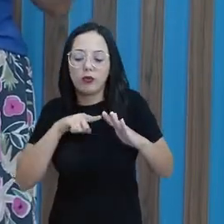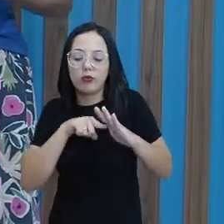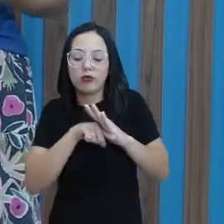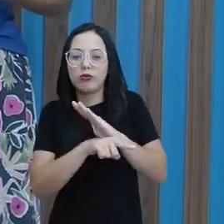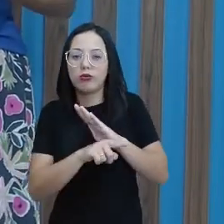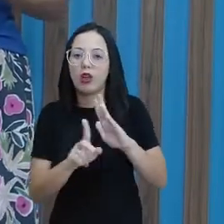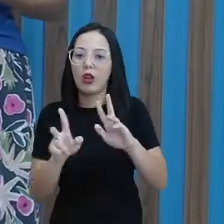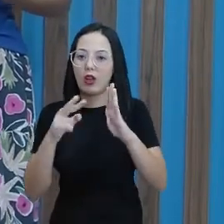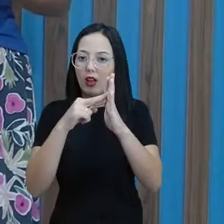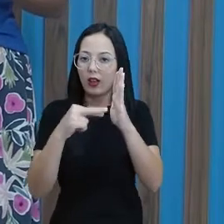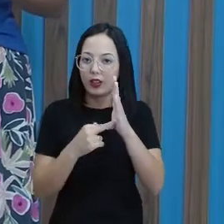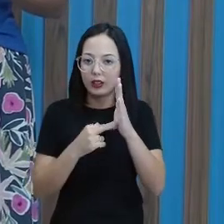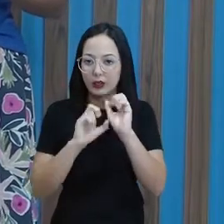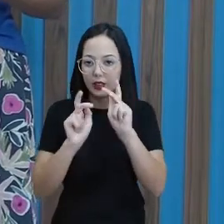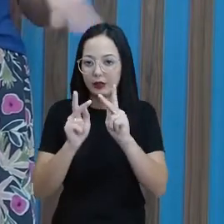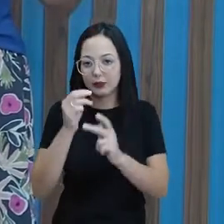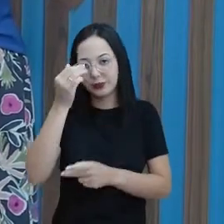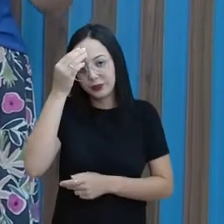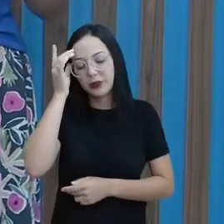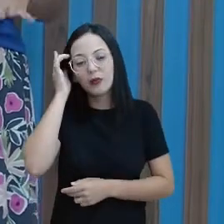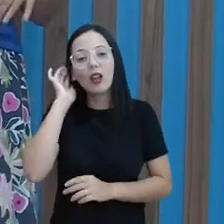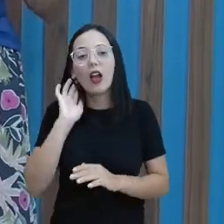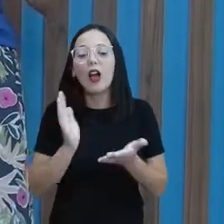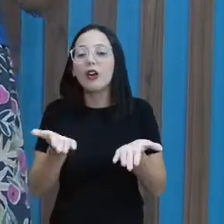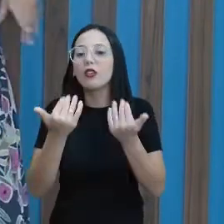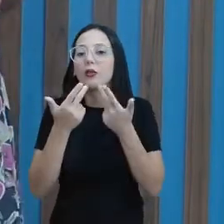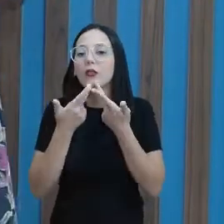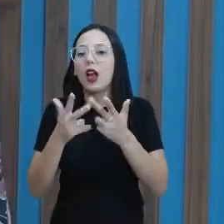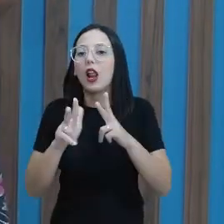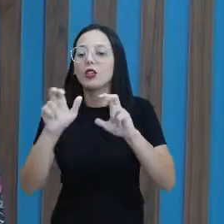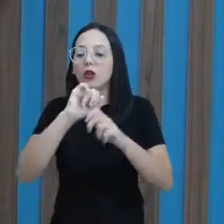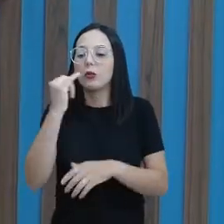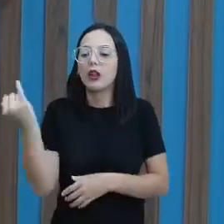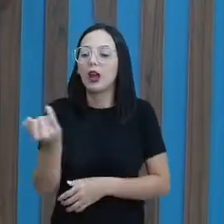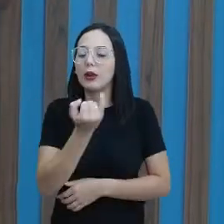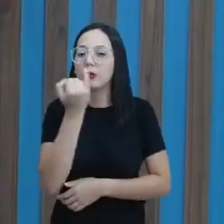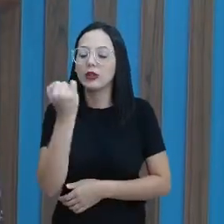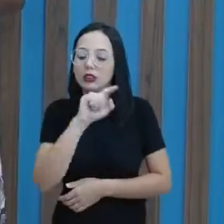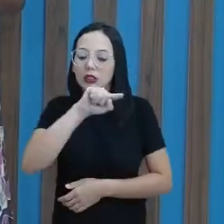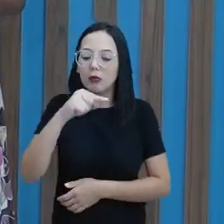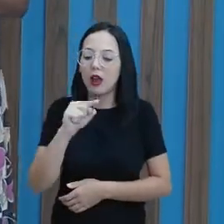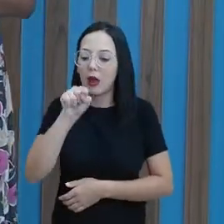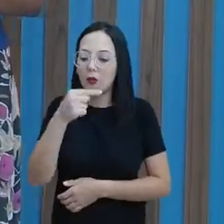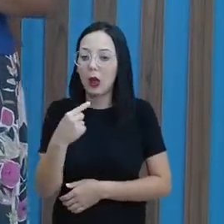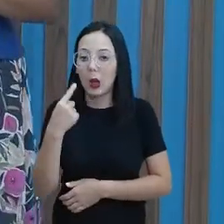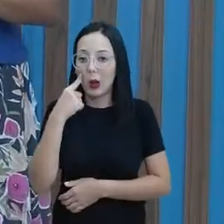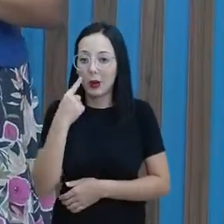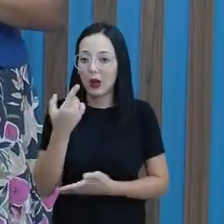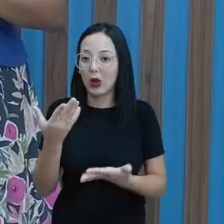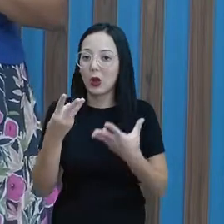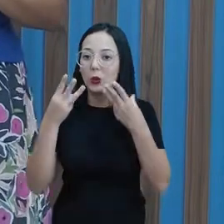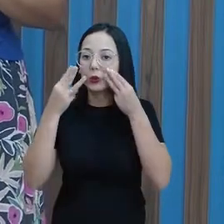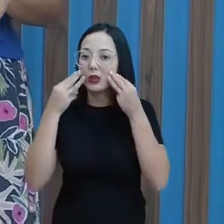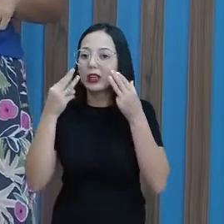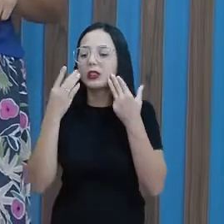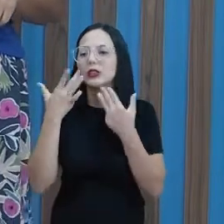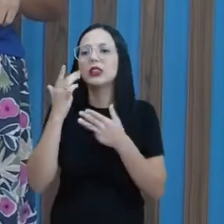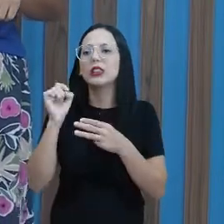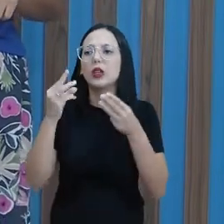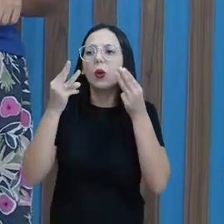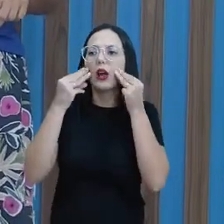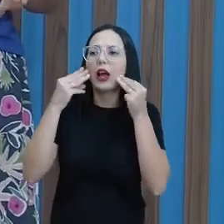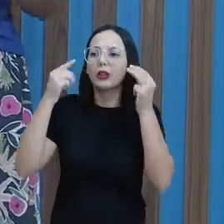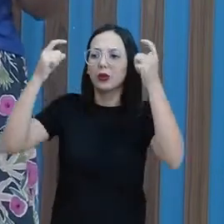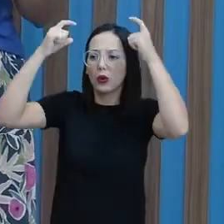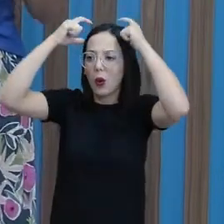as regras, sabe? Então, ó, vamos falar sobre a importância da pontuação. O gatinho, não sei se é um gatinho ou um koala, um